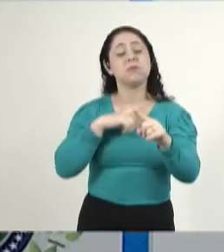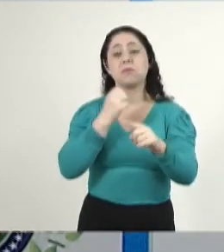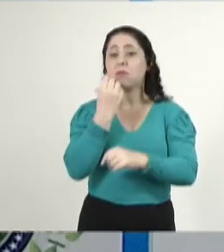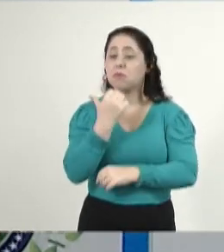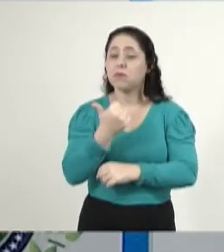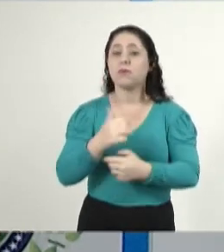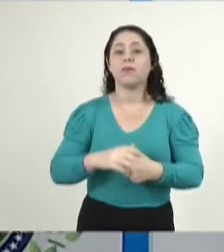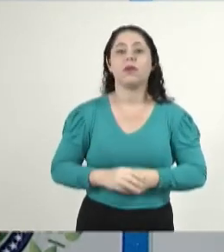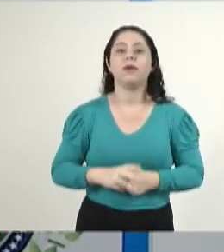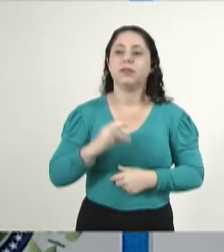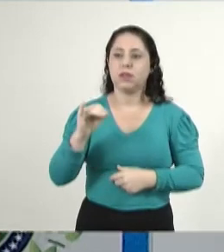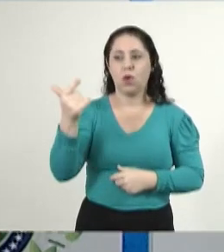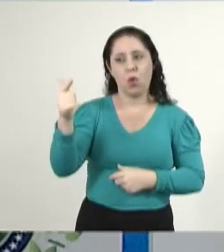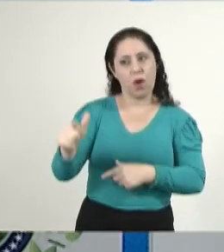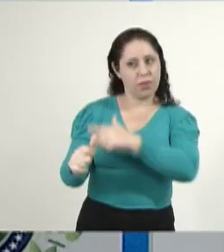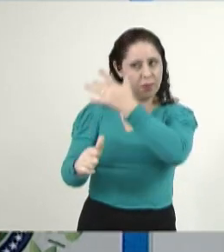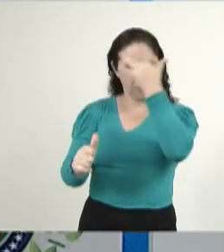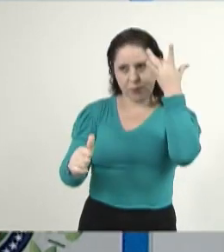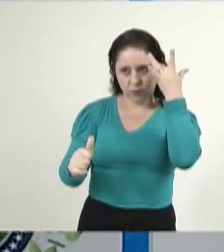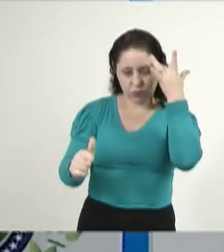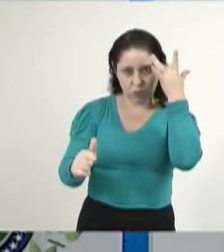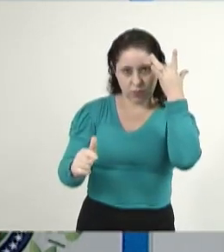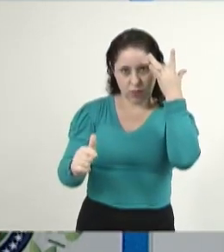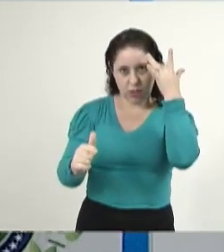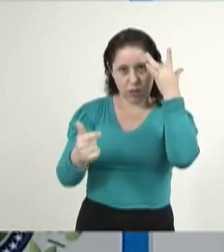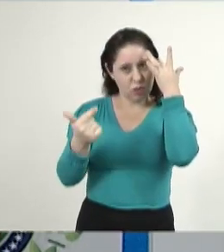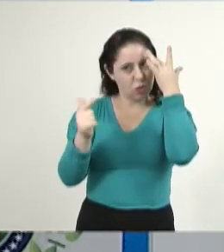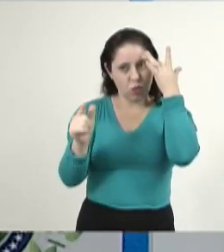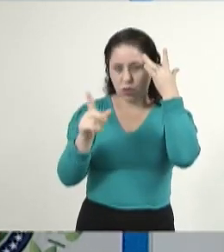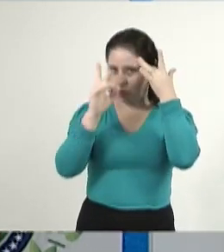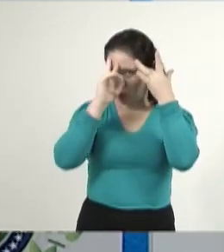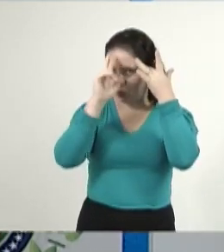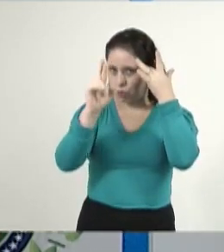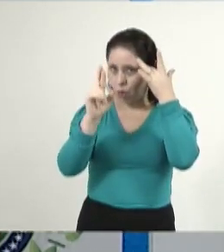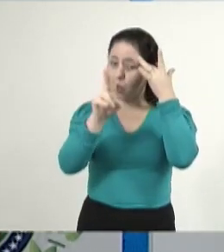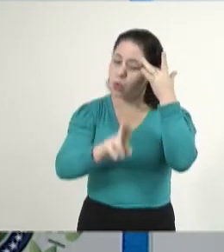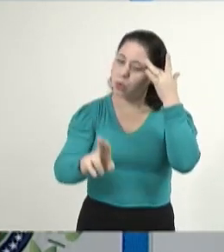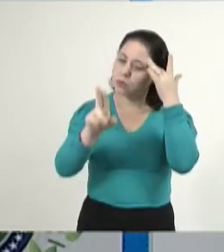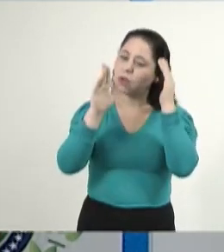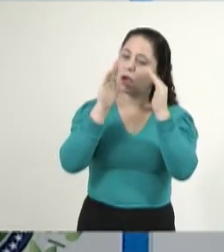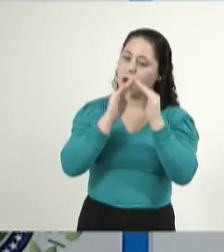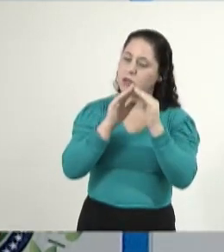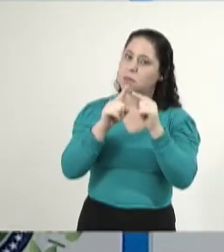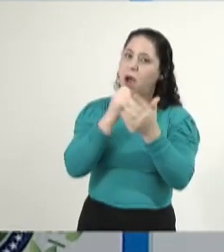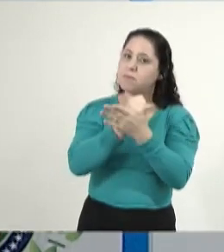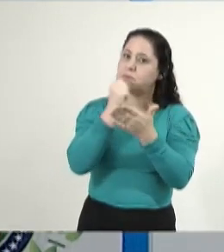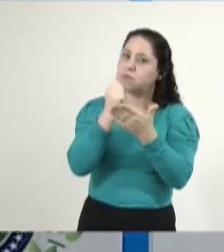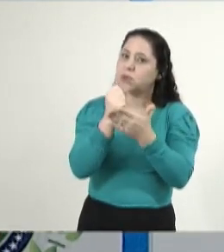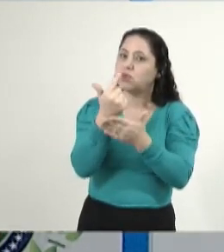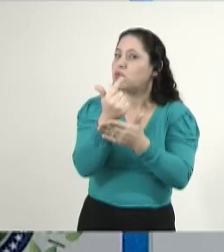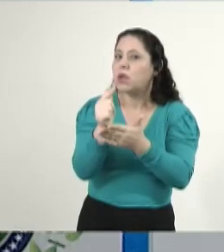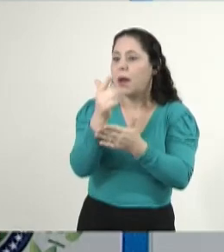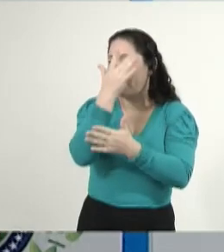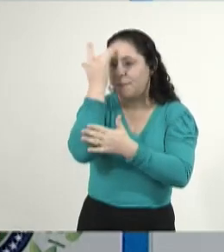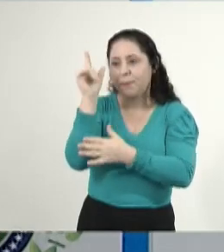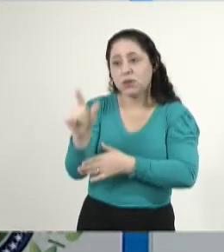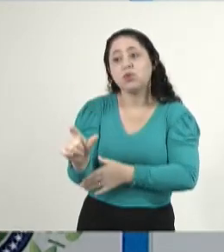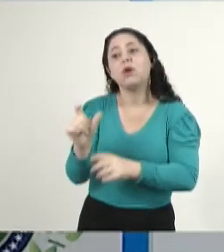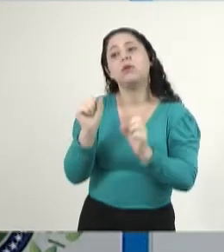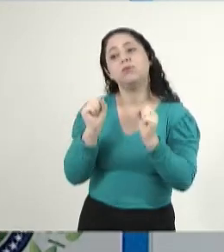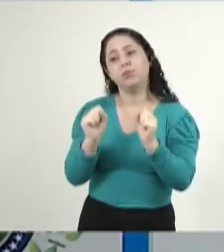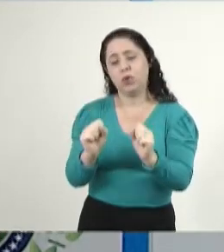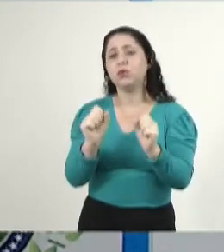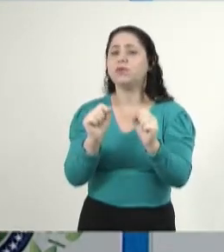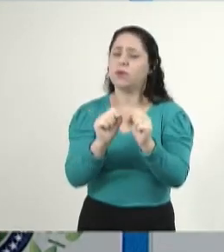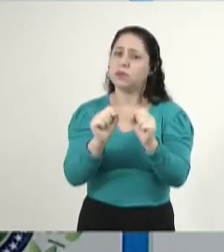No caso de uma terceira pessoa, que não um titular, que ocupe uma casa, mas sem contrato, essa pessoa também poderá refazer